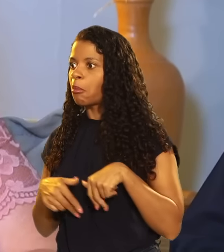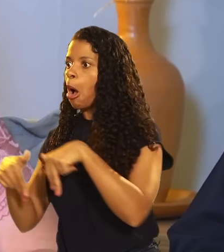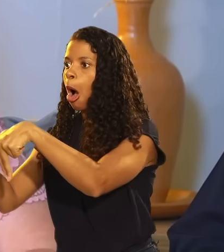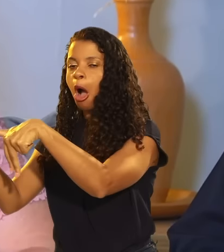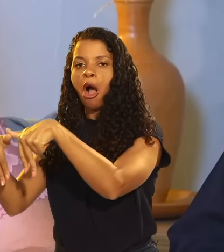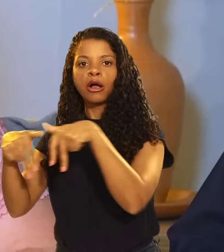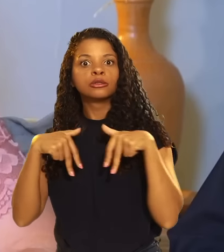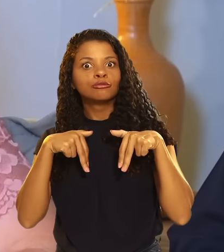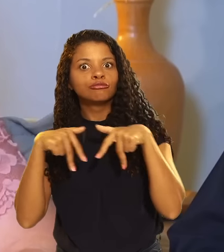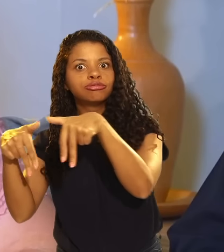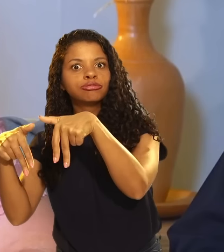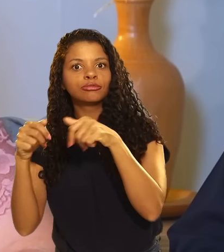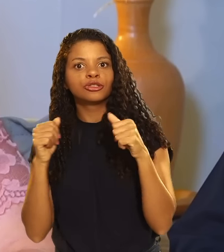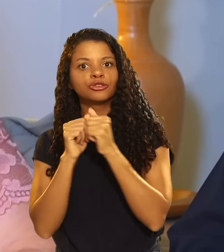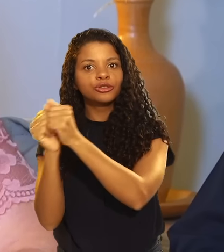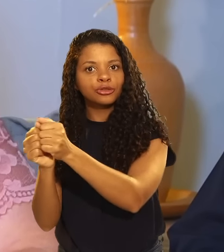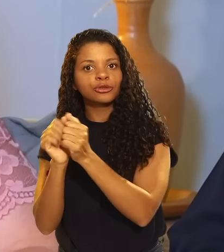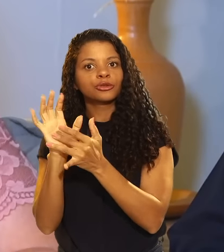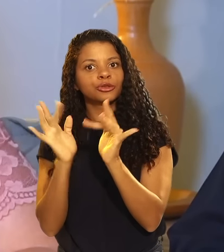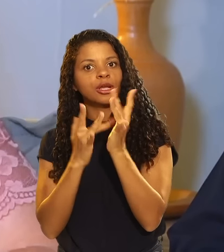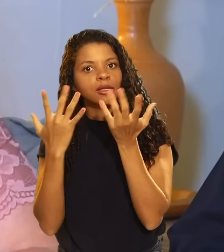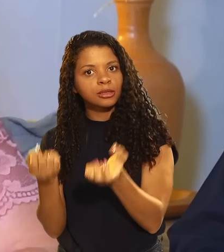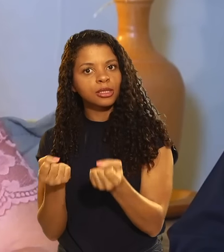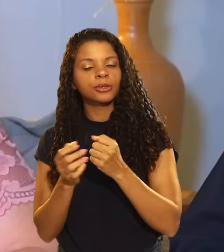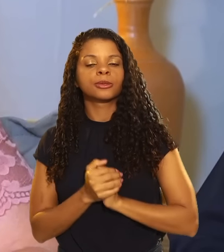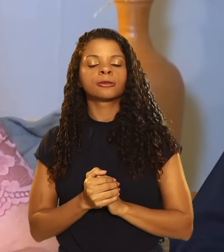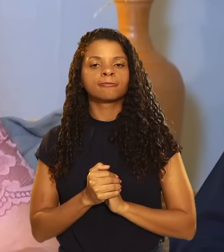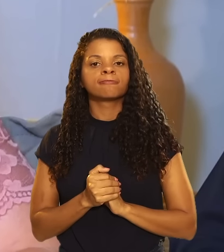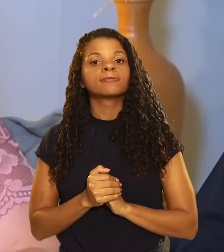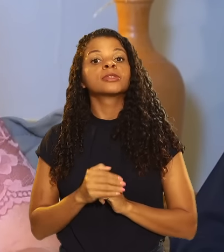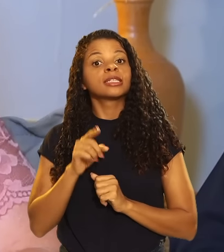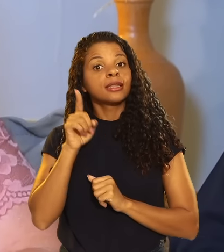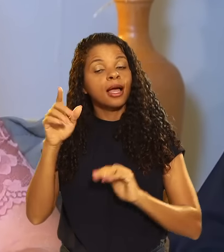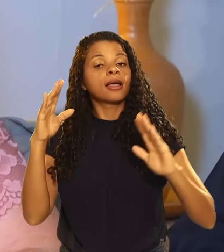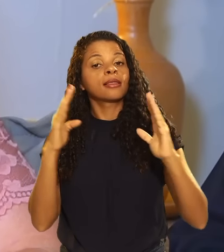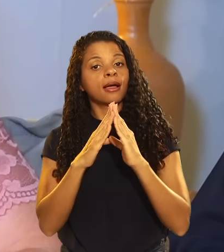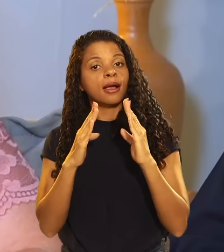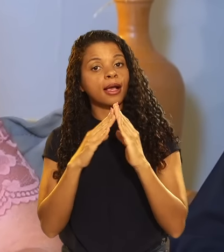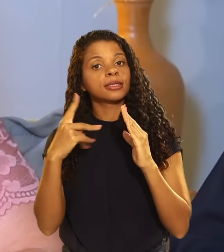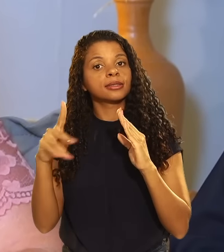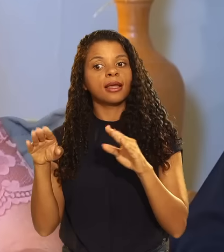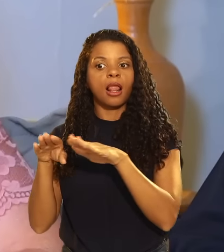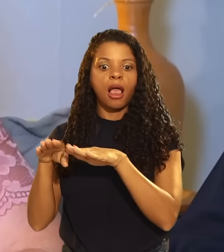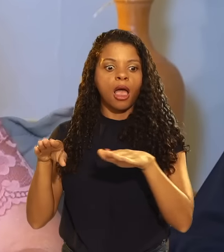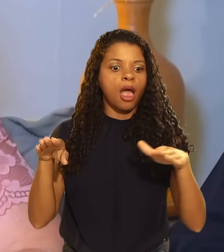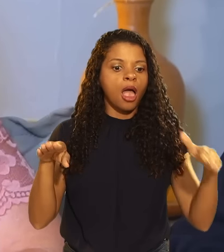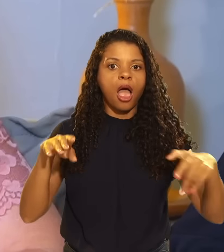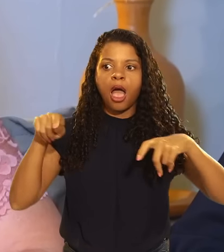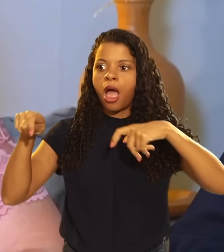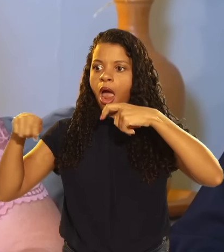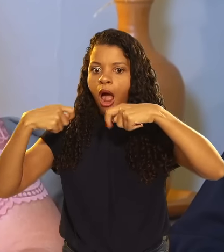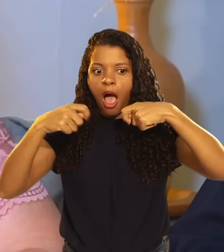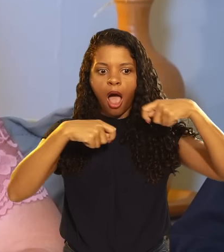E esse banquete que ele ofereceu a Jesus foi um gesto de